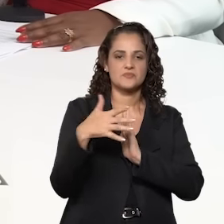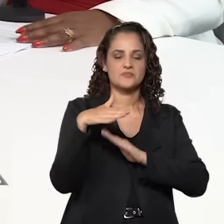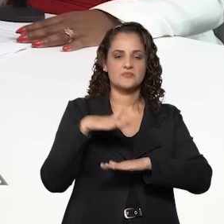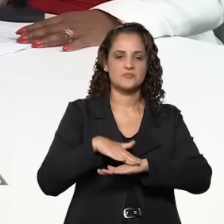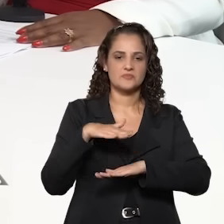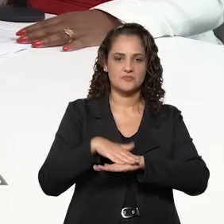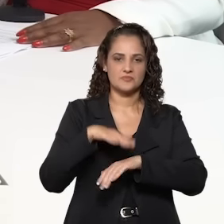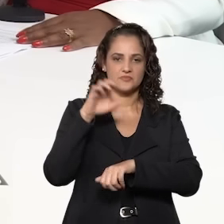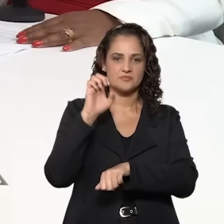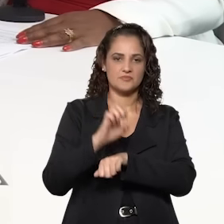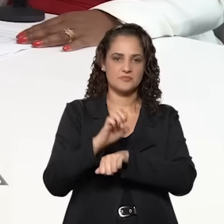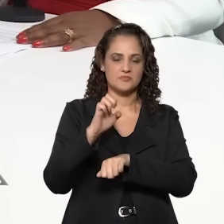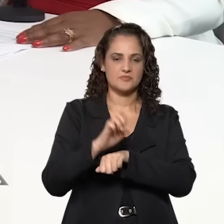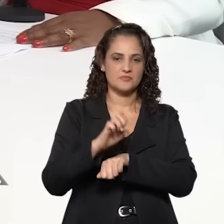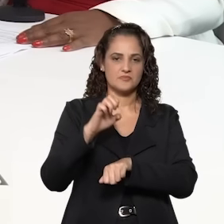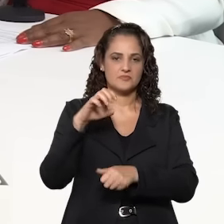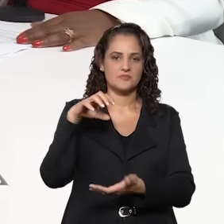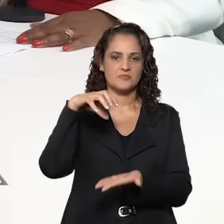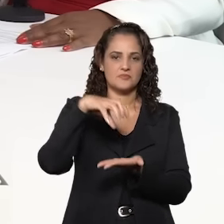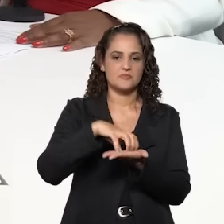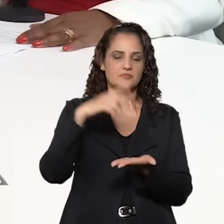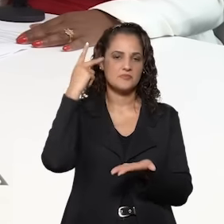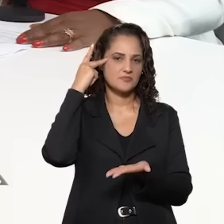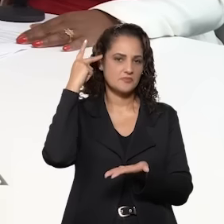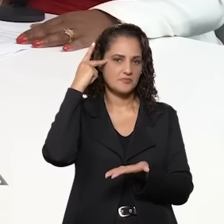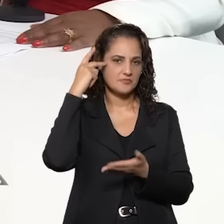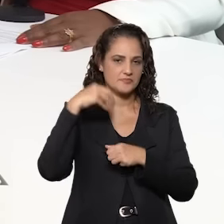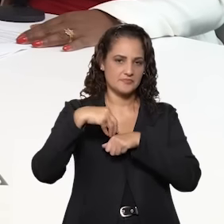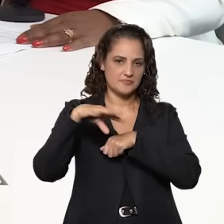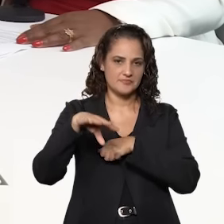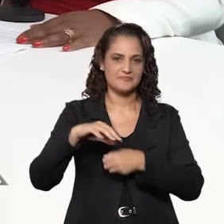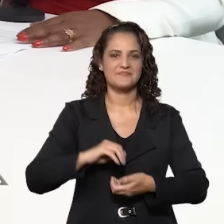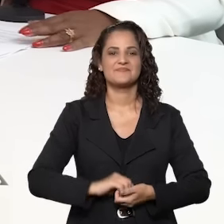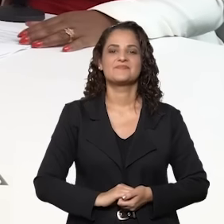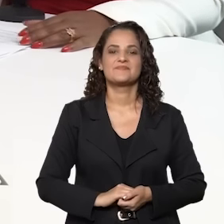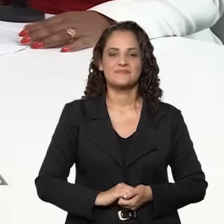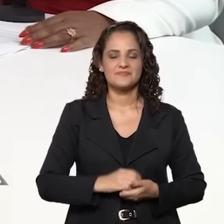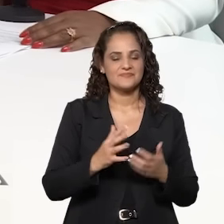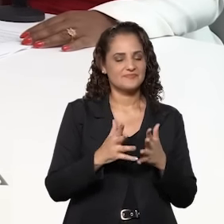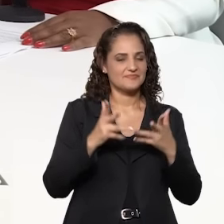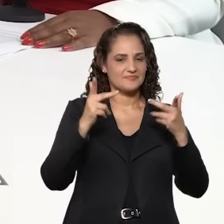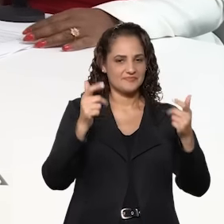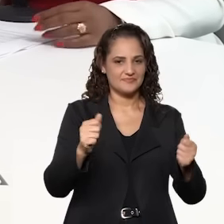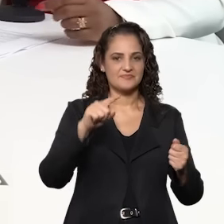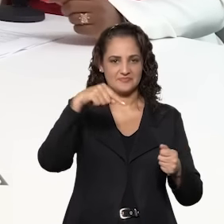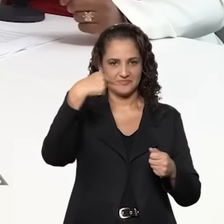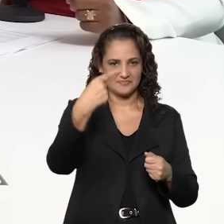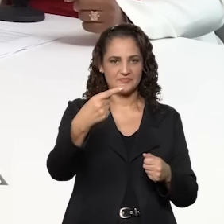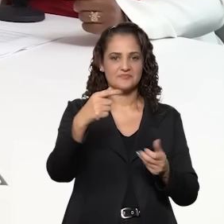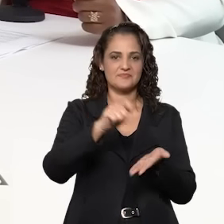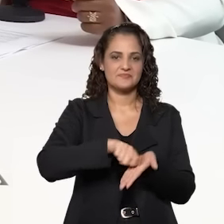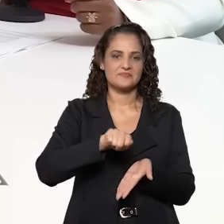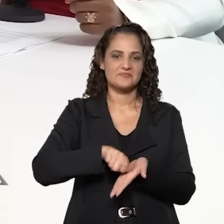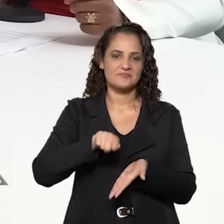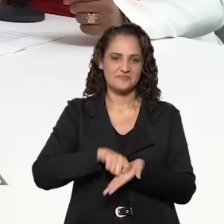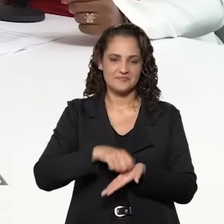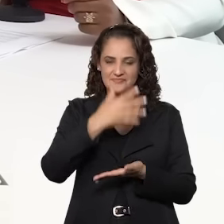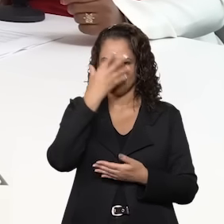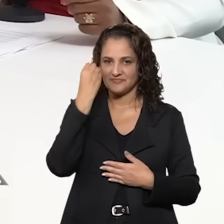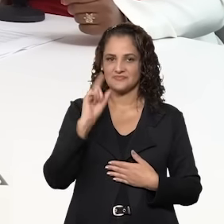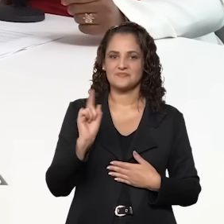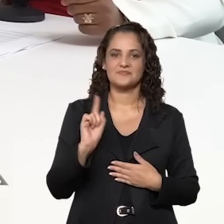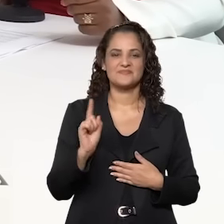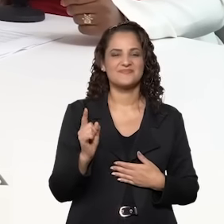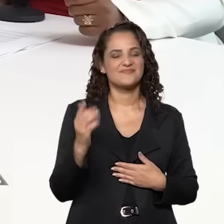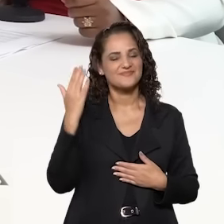recente feita aqui no estado na capital de São Paulo então é essa que eu que eu indico Maravilha depois eu vou anotar